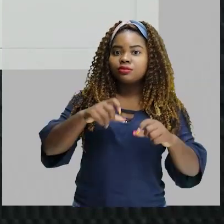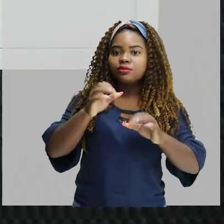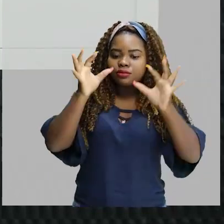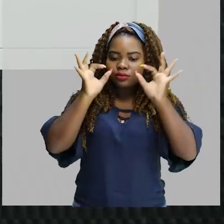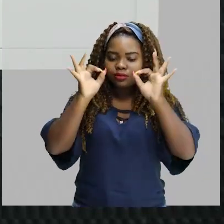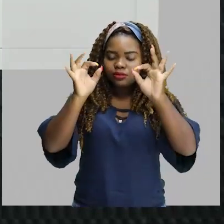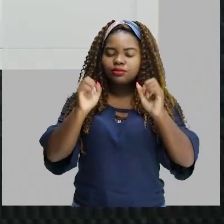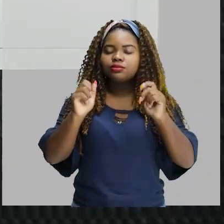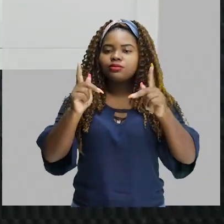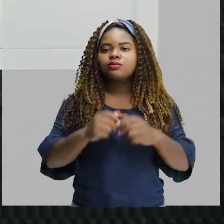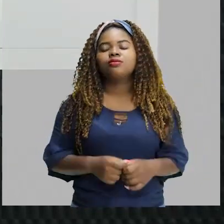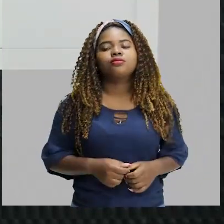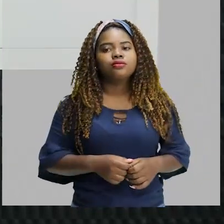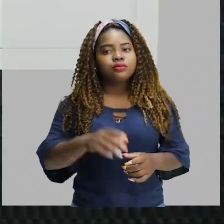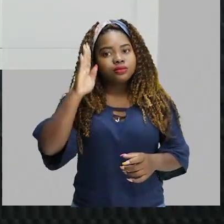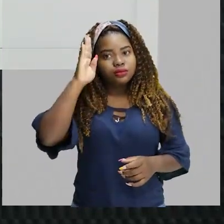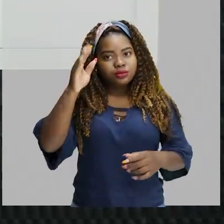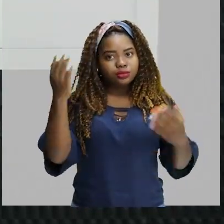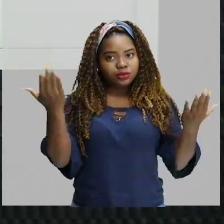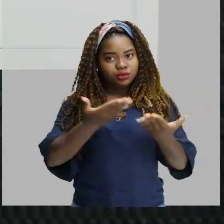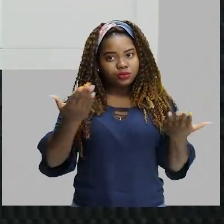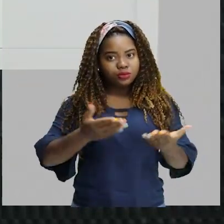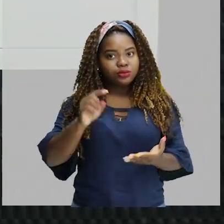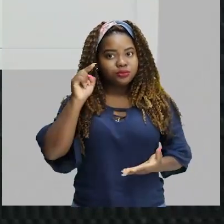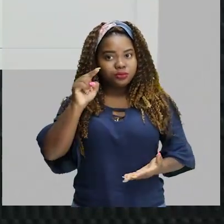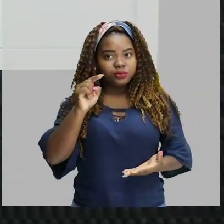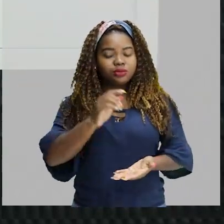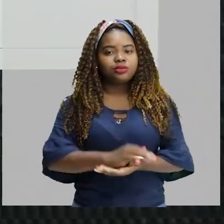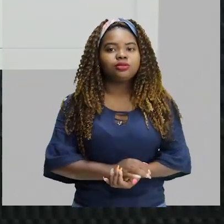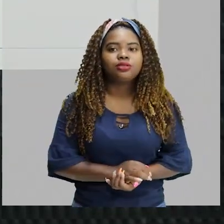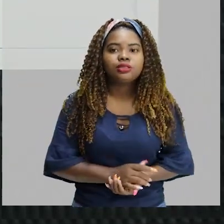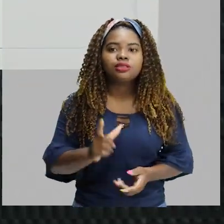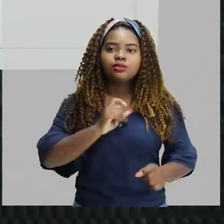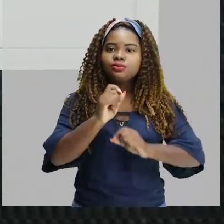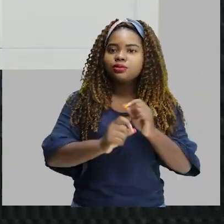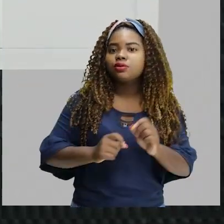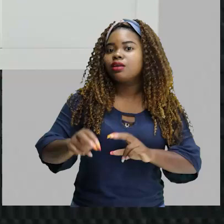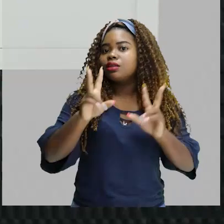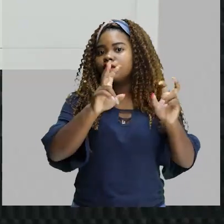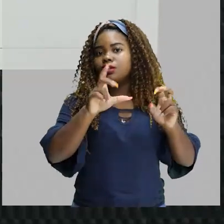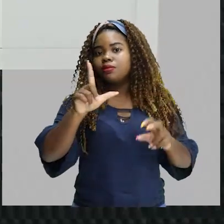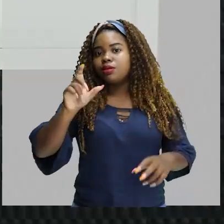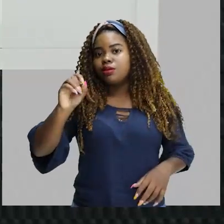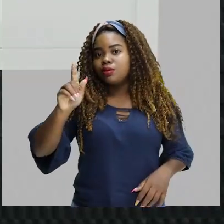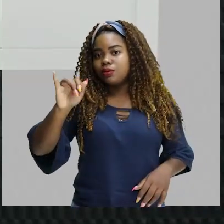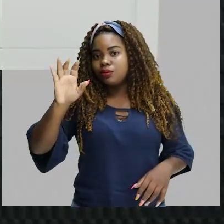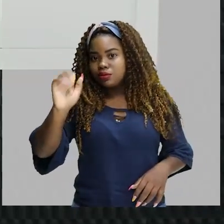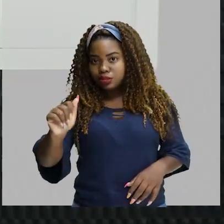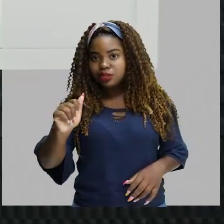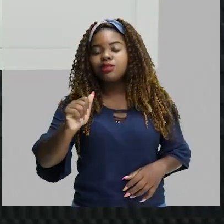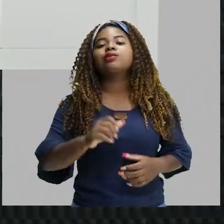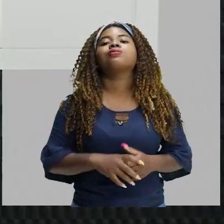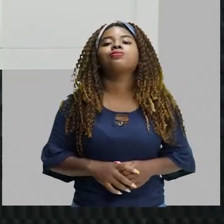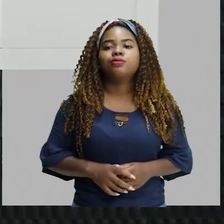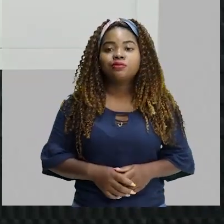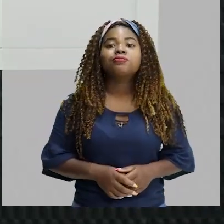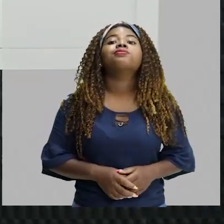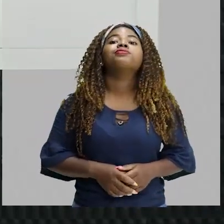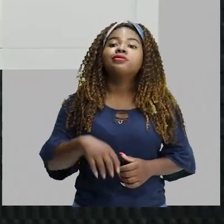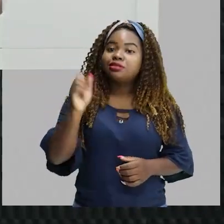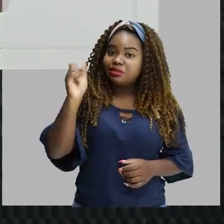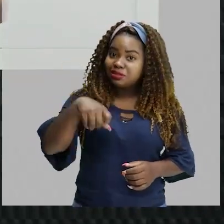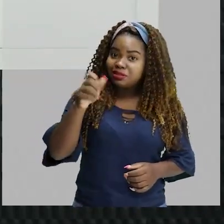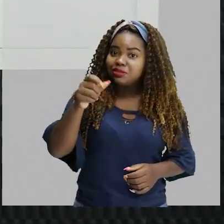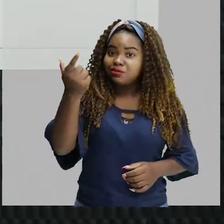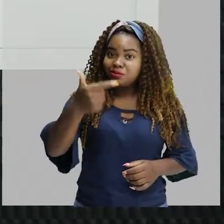você, principalmente no tema da aula de hoje, que nós vamos tratar mais uma vez sobre lógica, isso, mais uma vez, nós temos aqui que fazer